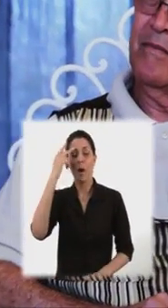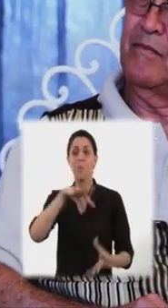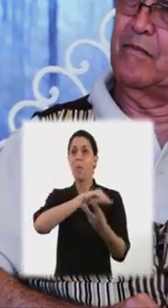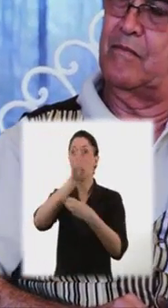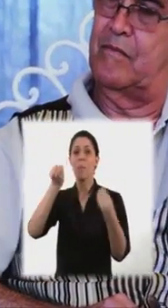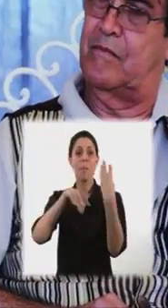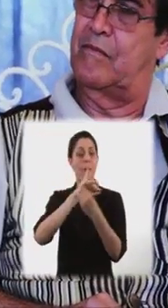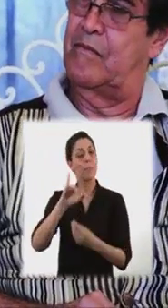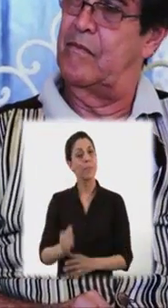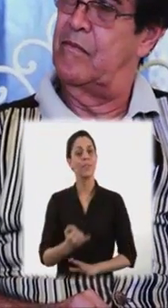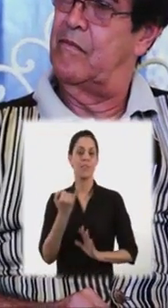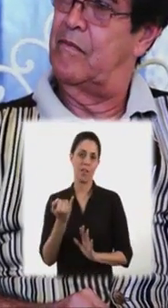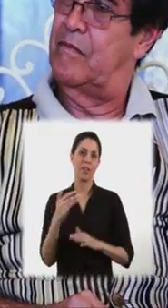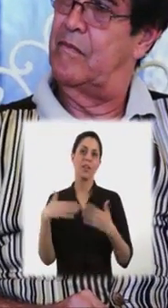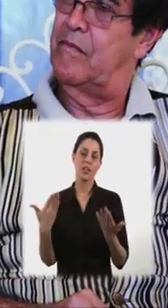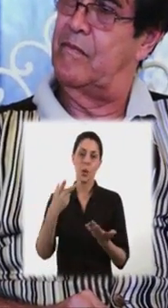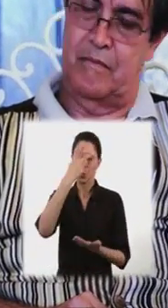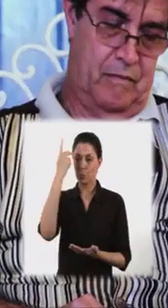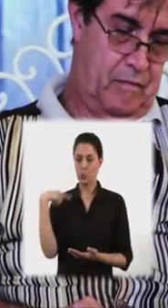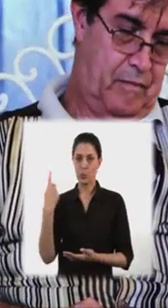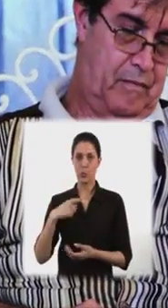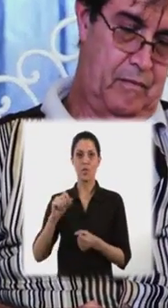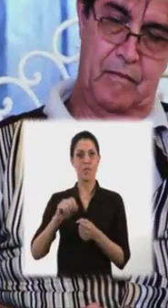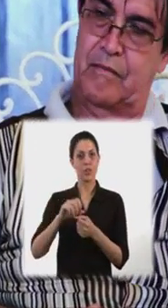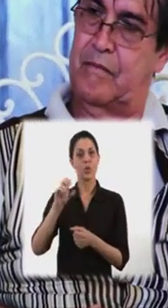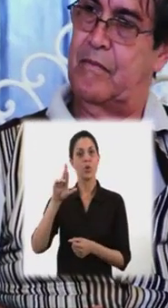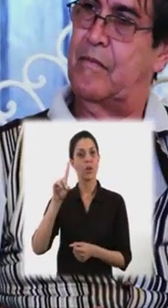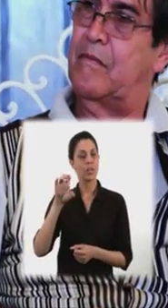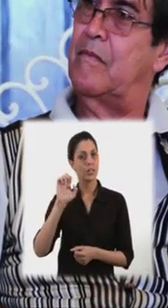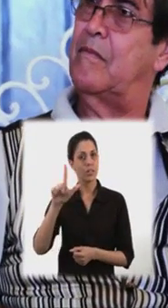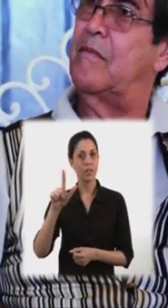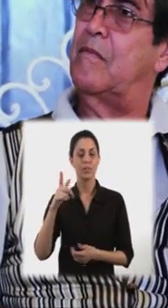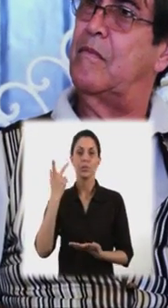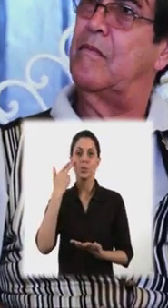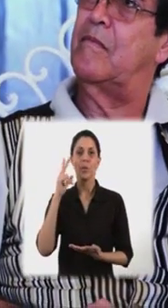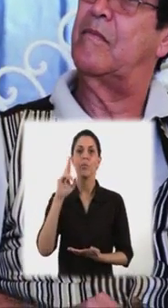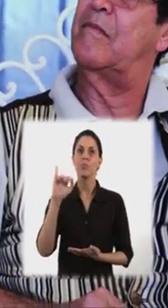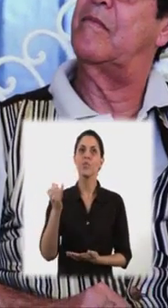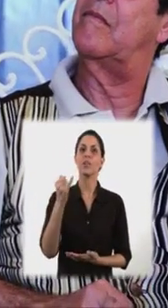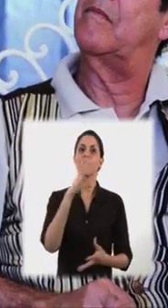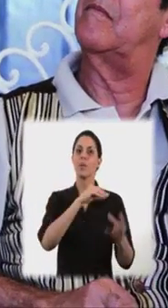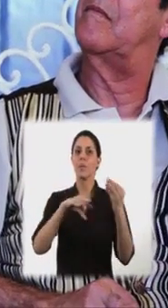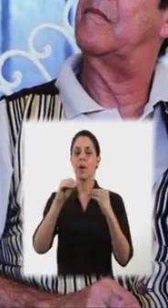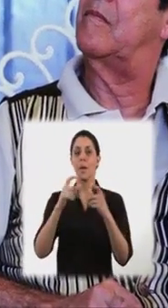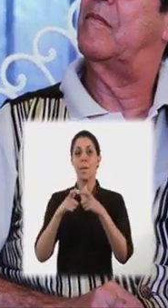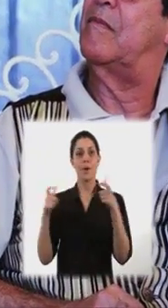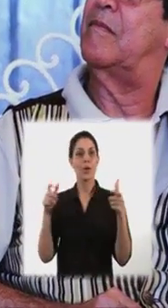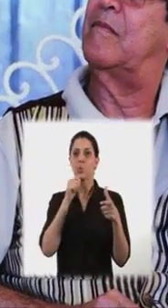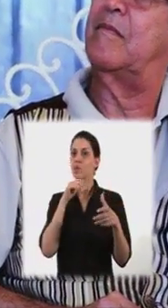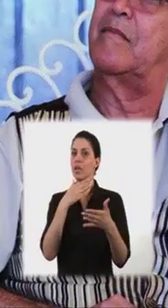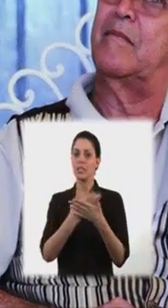né? Então os cordelistas tradicionais, né? Eles utilizam isso. Agora é lógico, muitos deles, né, não têm uma